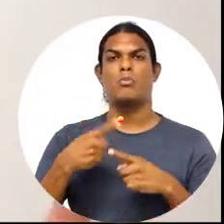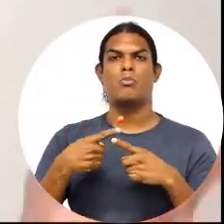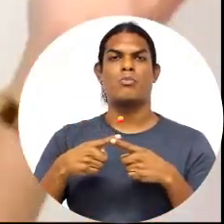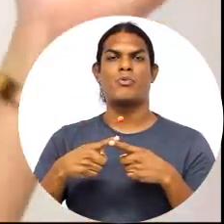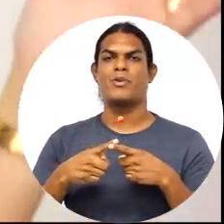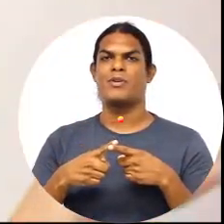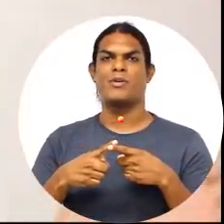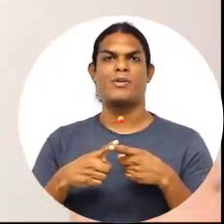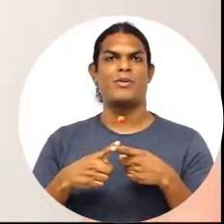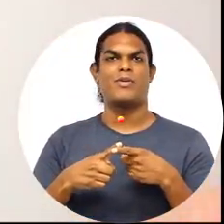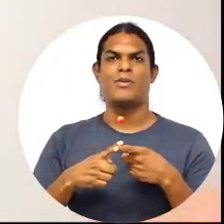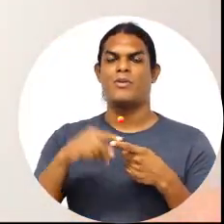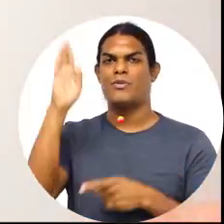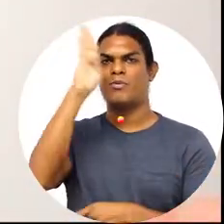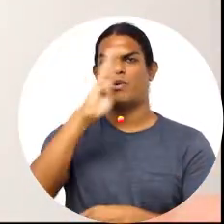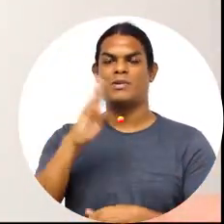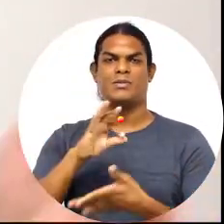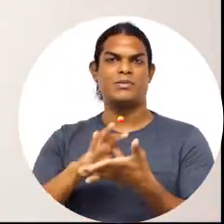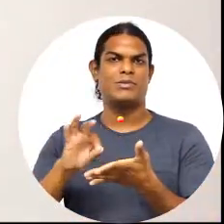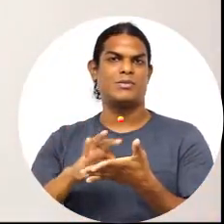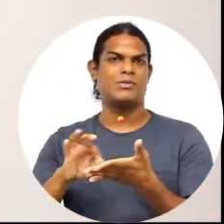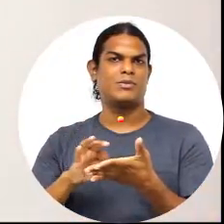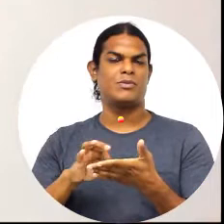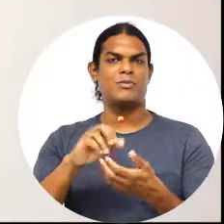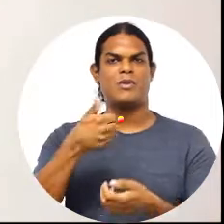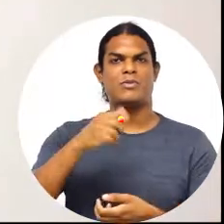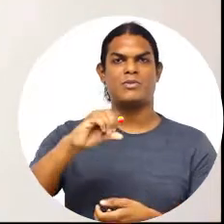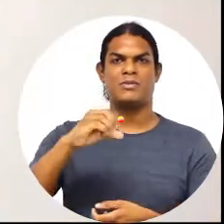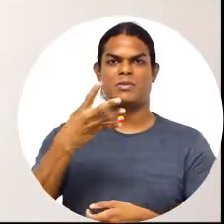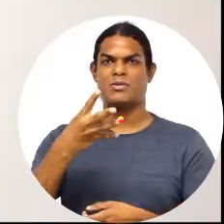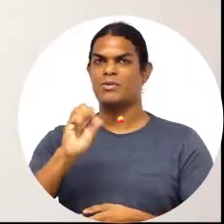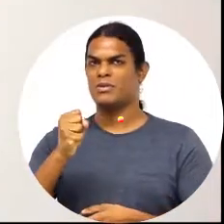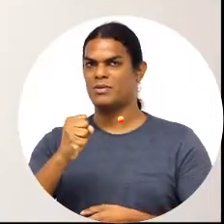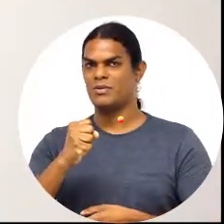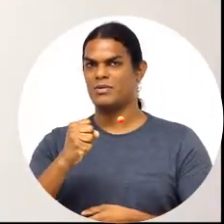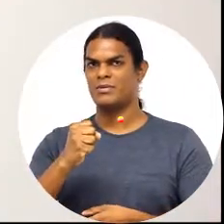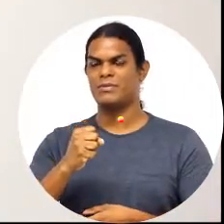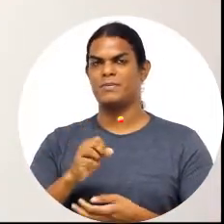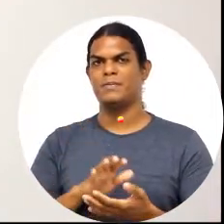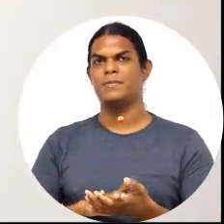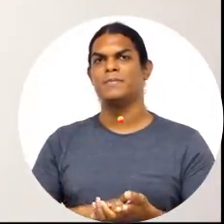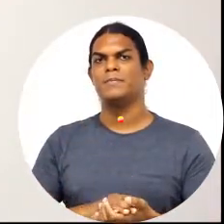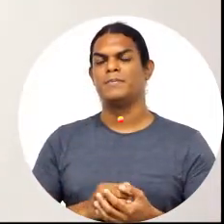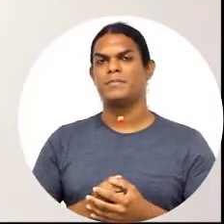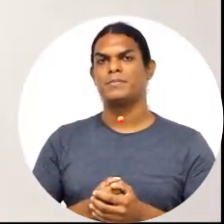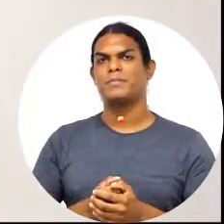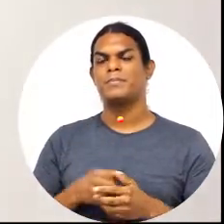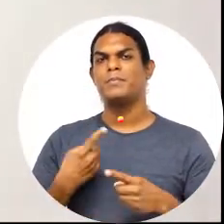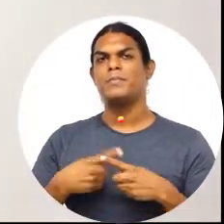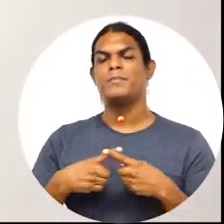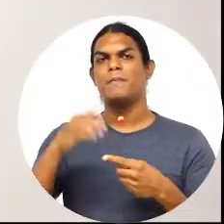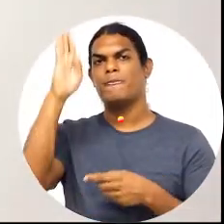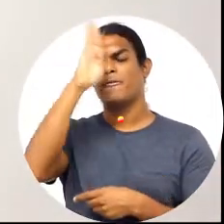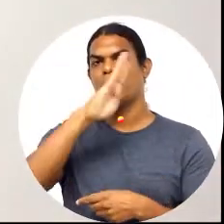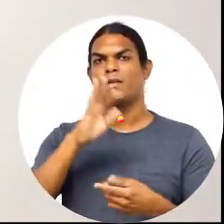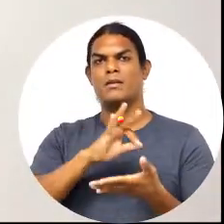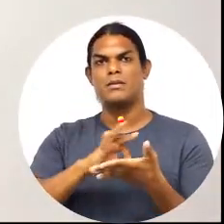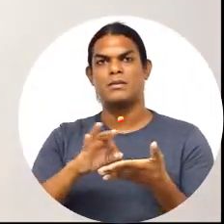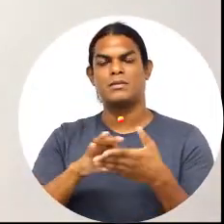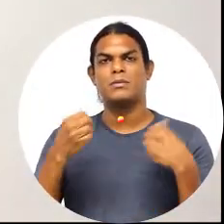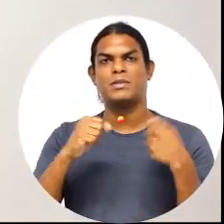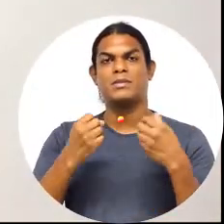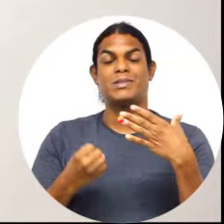Brasil assinou lá em 48, não. O Brasil assinou e teria que implementar políticas através das